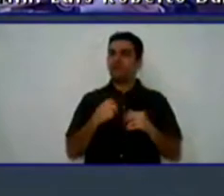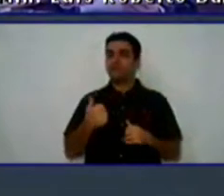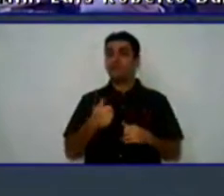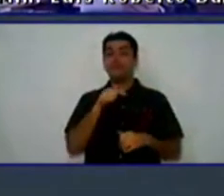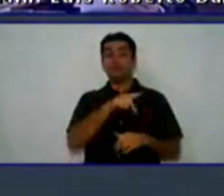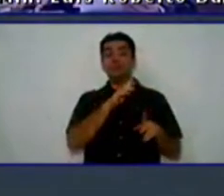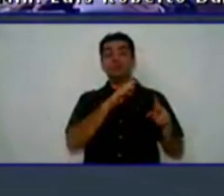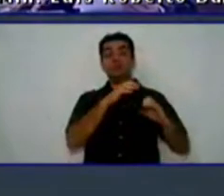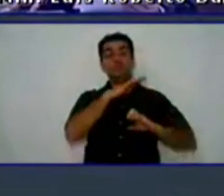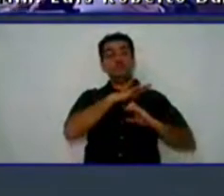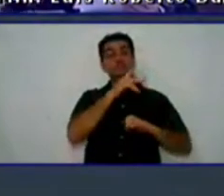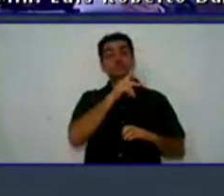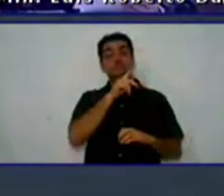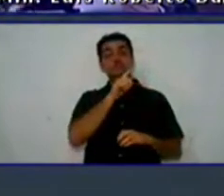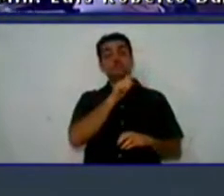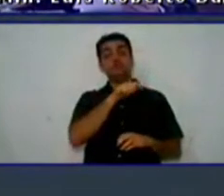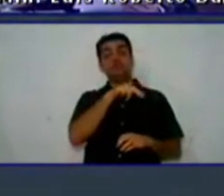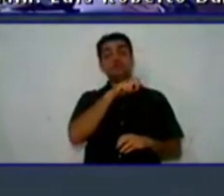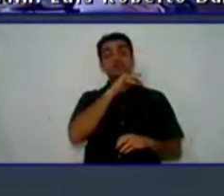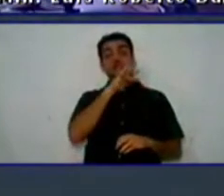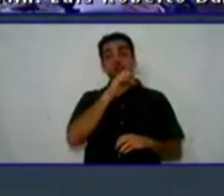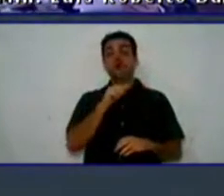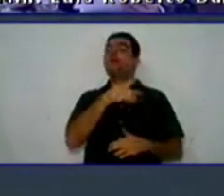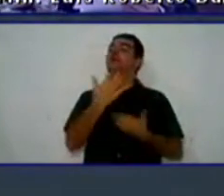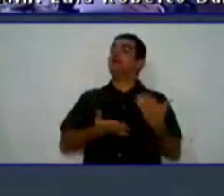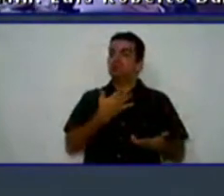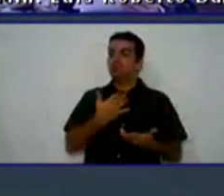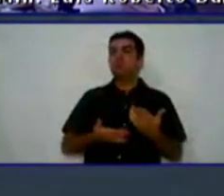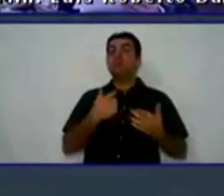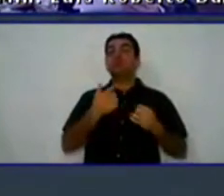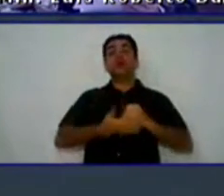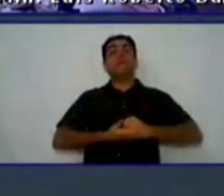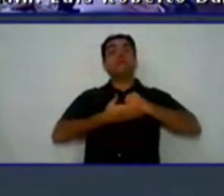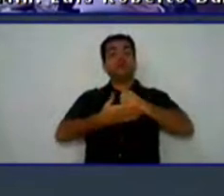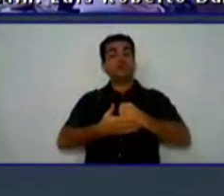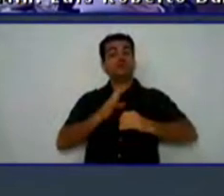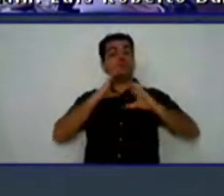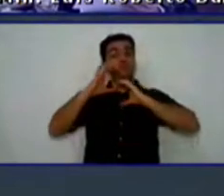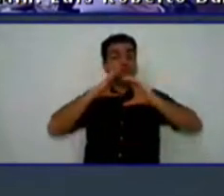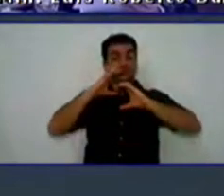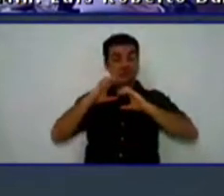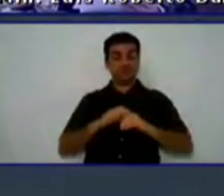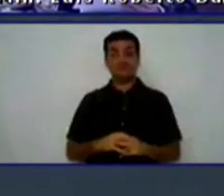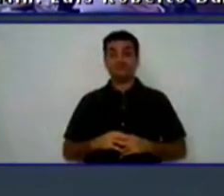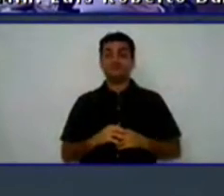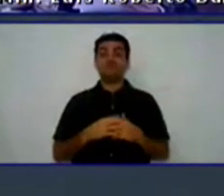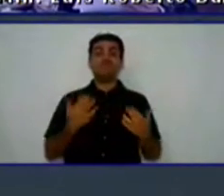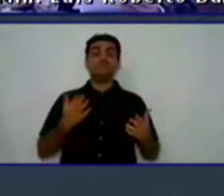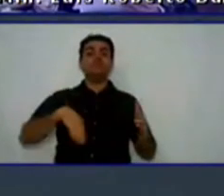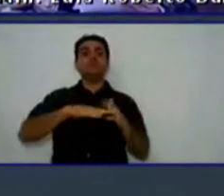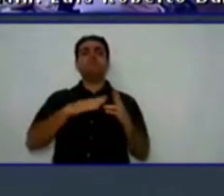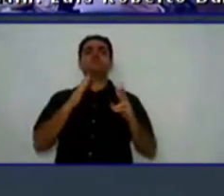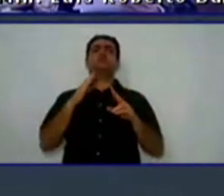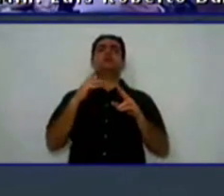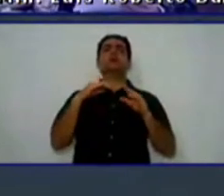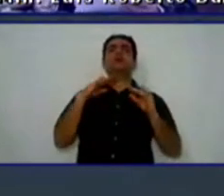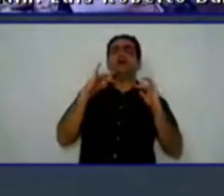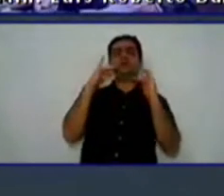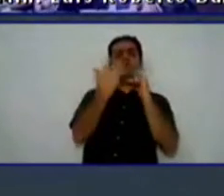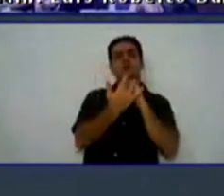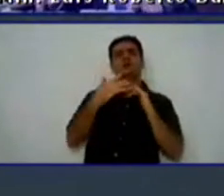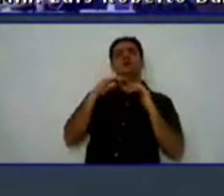Planalto, ela cuidou mais da parte de assessoramento de comunicação, então todas as postagens, parte de site,